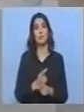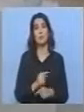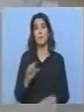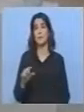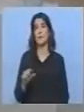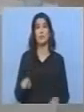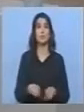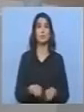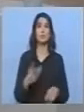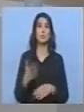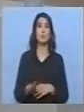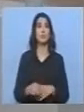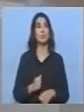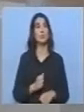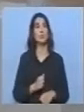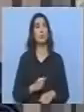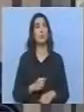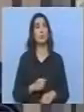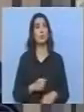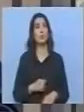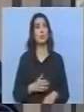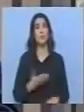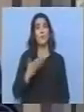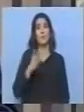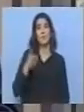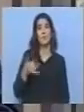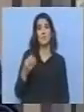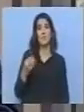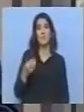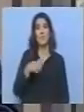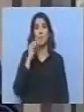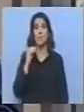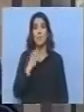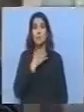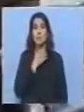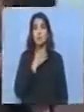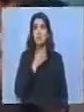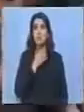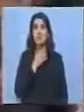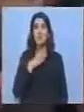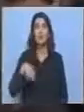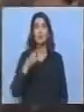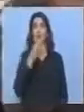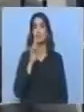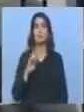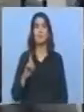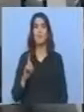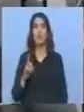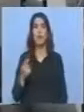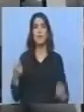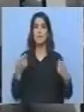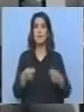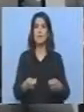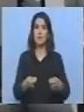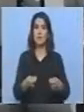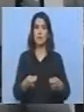como, se calhar, um vigésimo daquilo que levam os bancos que faliram. Portanto, nós não estamos a falar de um volume de